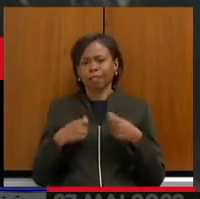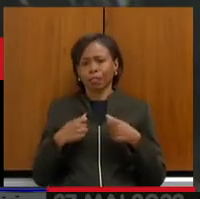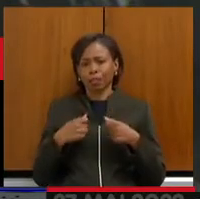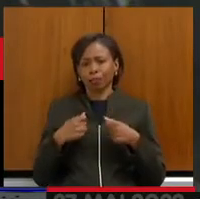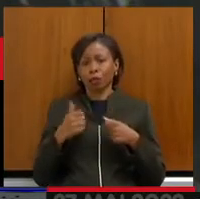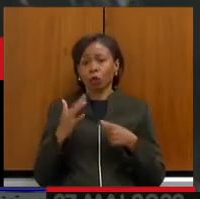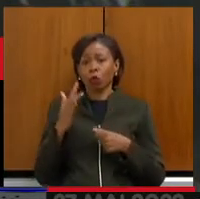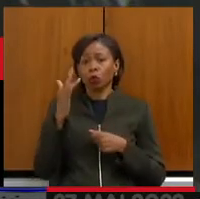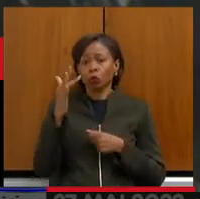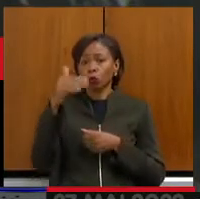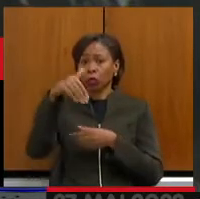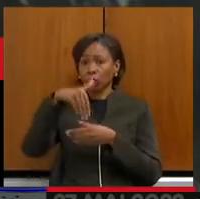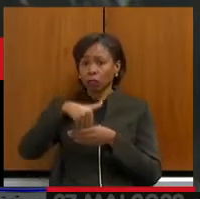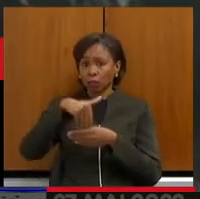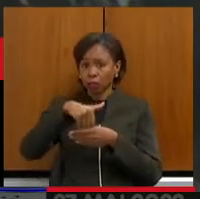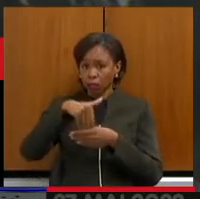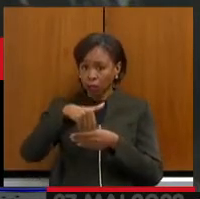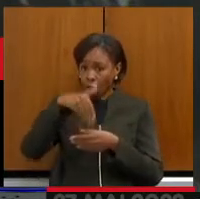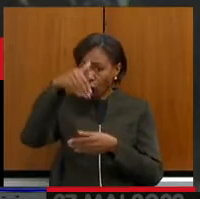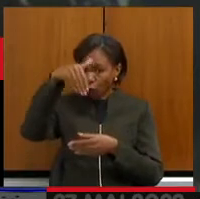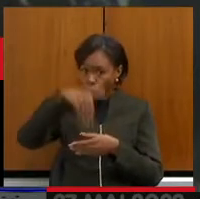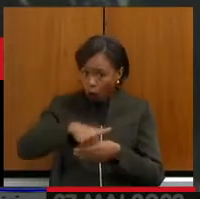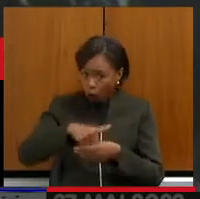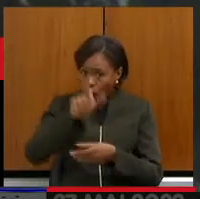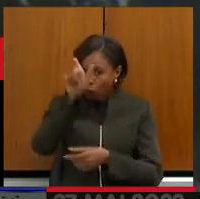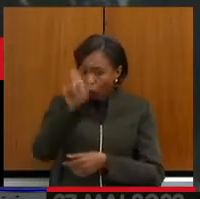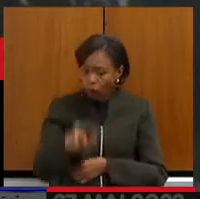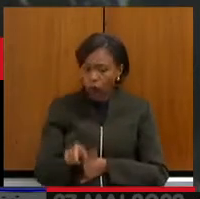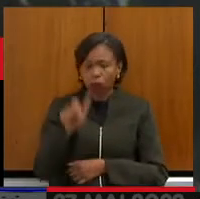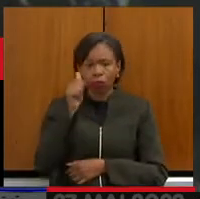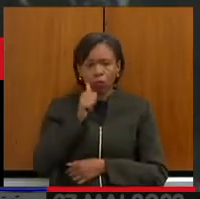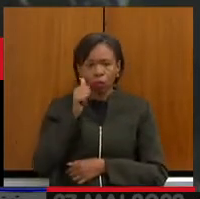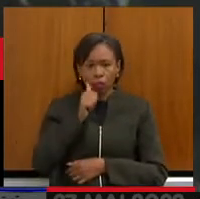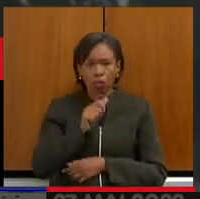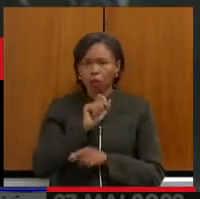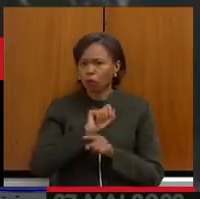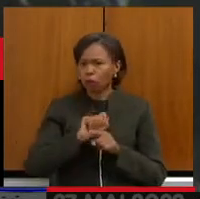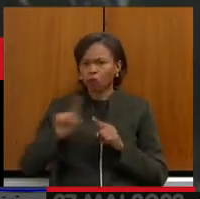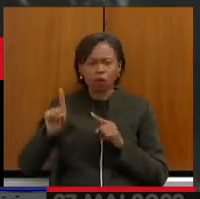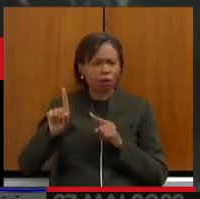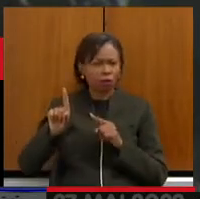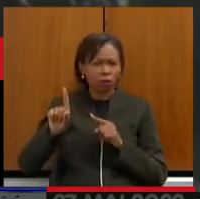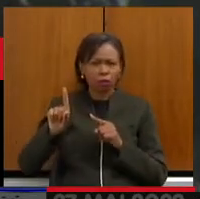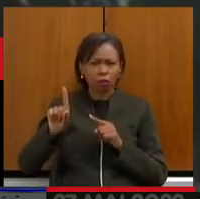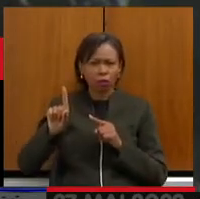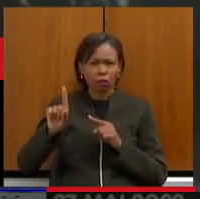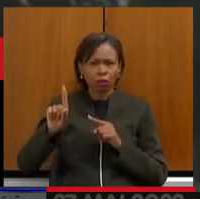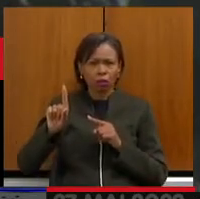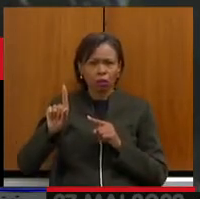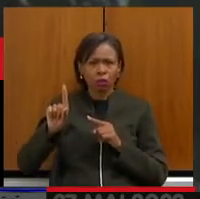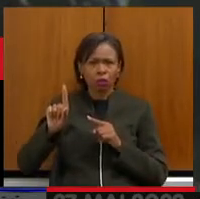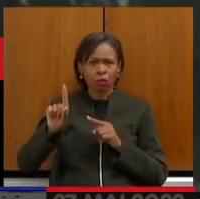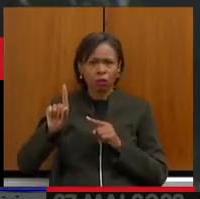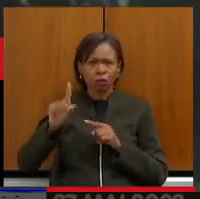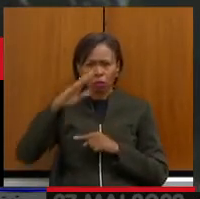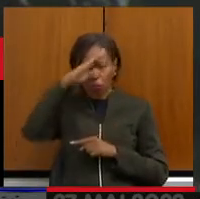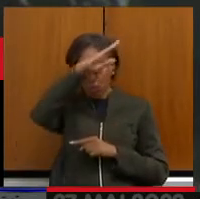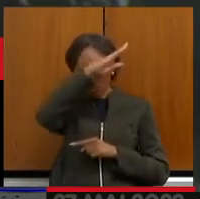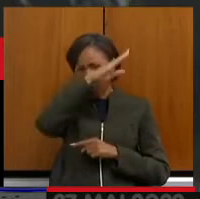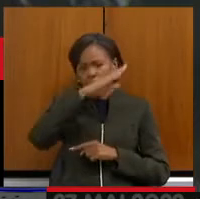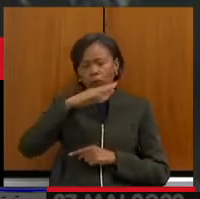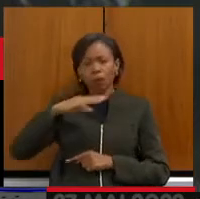nas próximas eleições votarmos em mulheres fora inominável Marielle presente